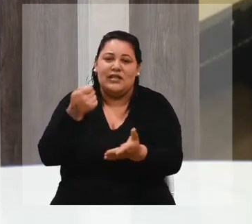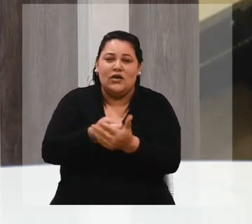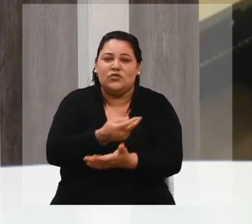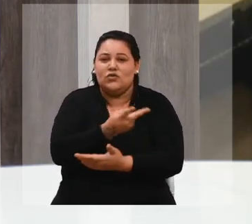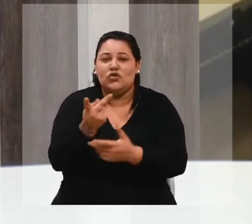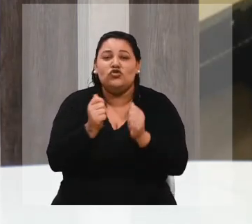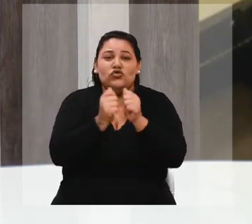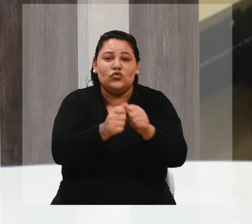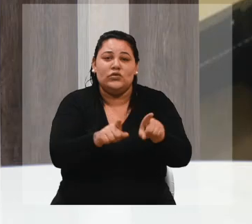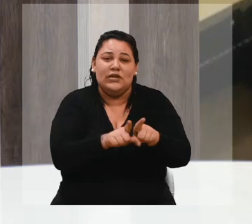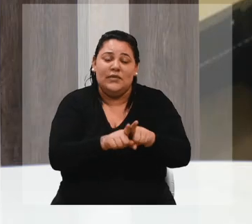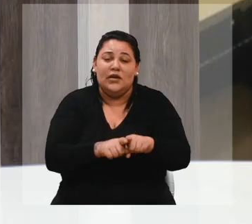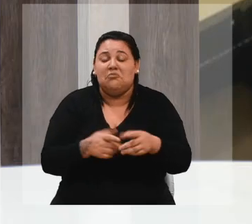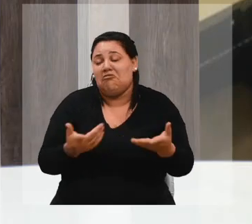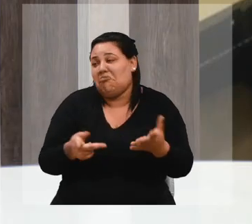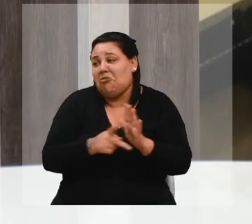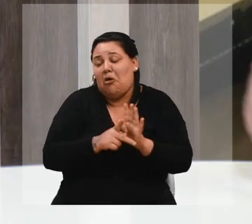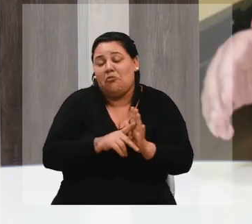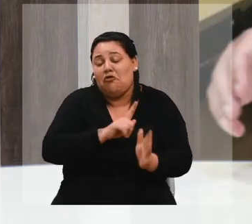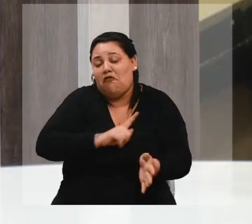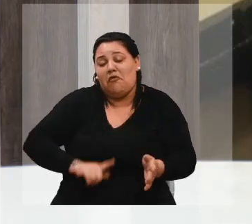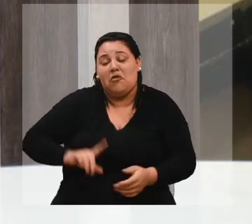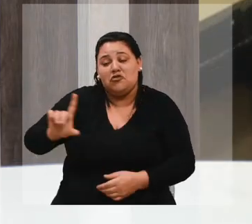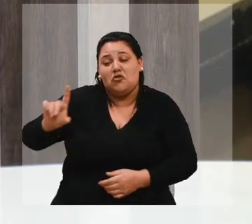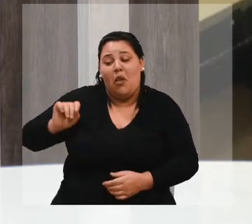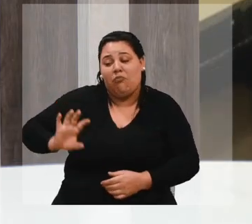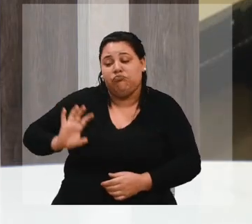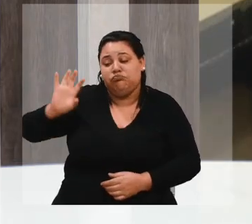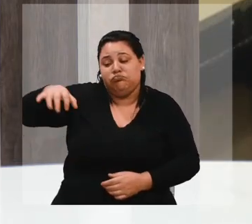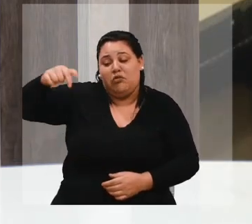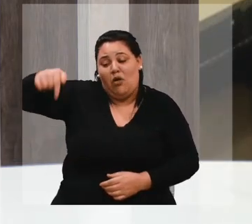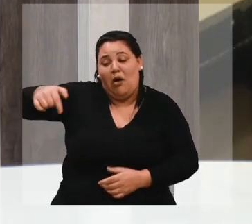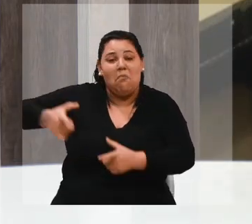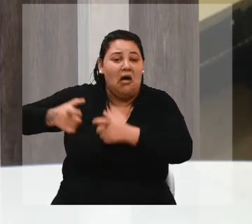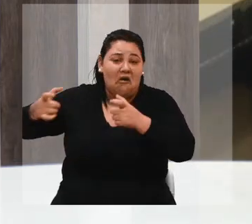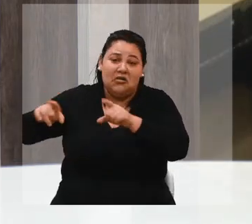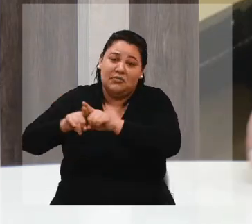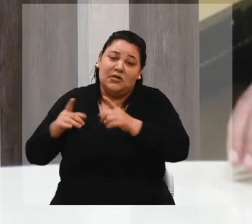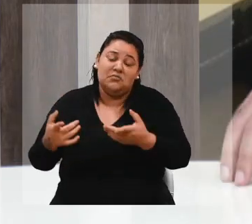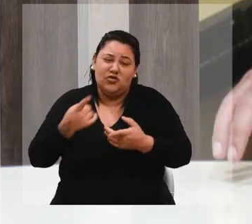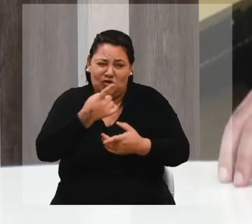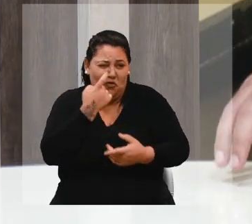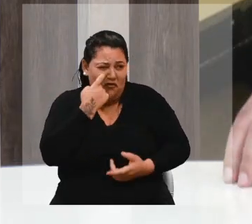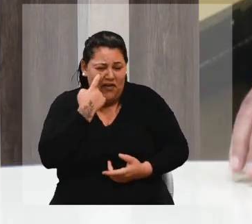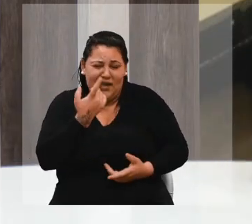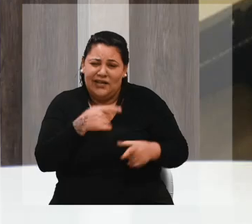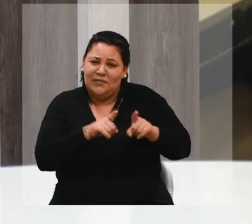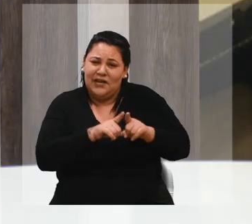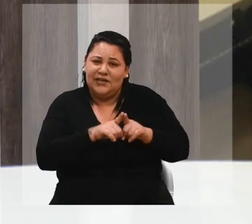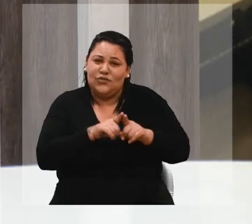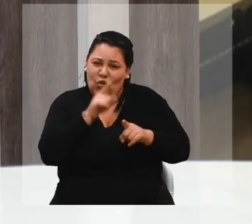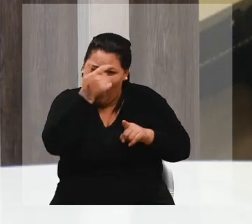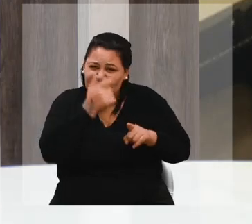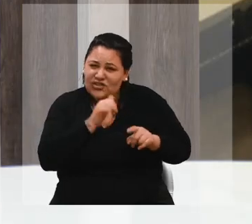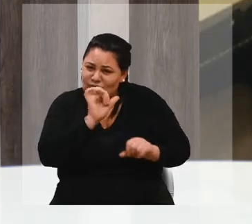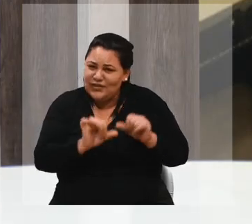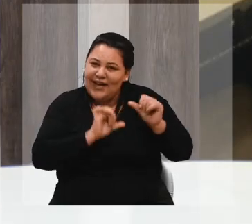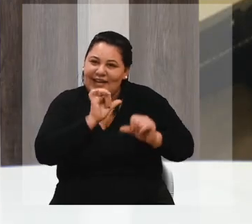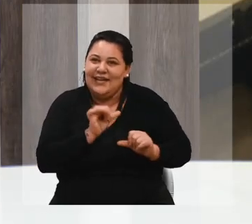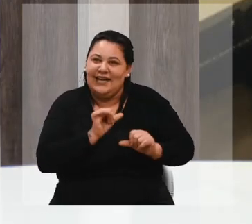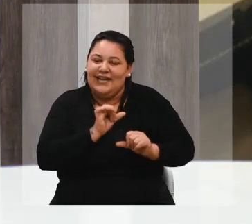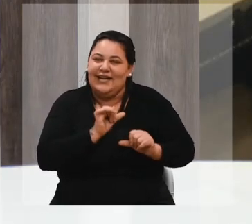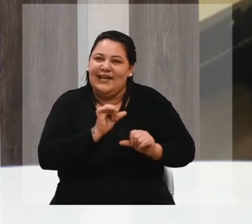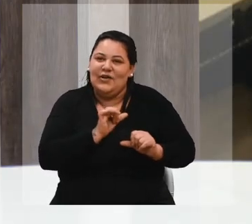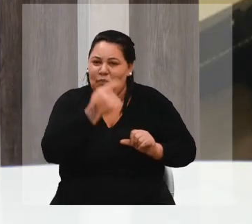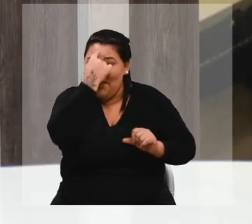estado prefere Vila Oliva, porque seria daí um porte maior. O senhor enxerga que isso de fato mudaria a cara